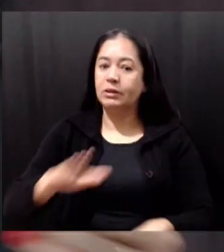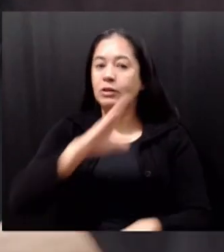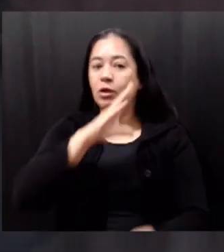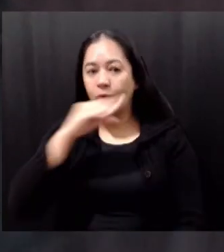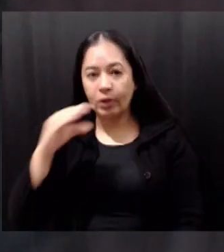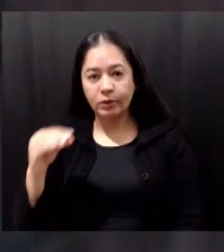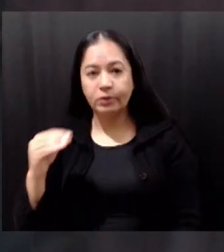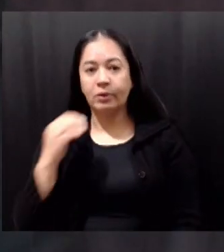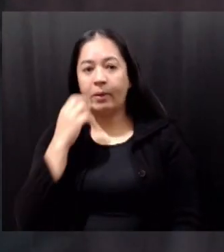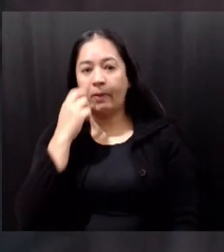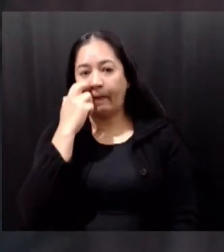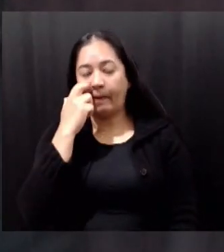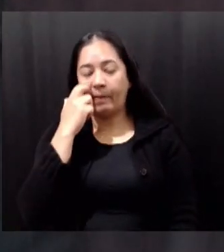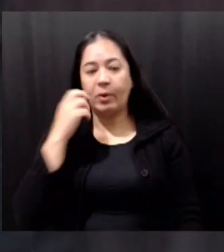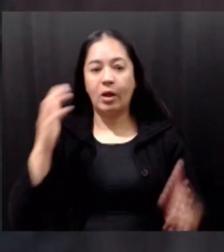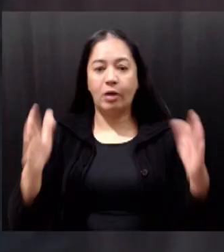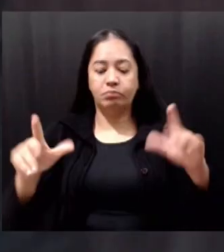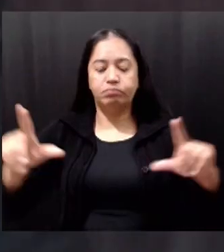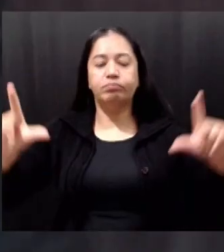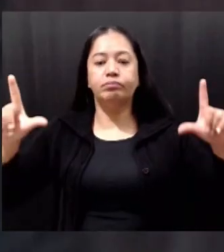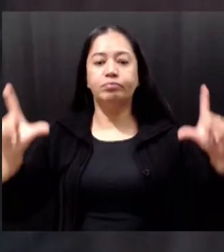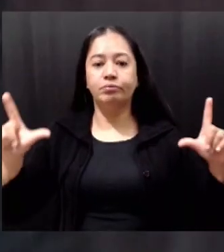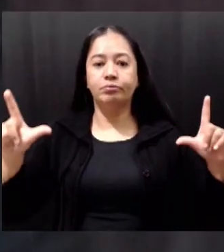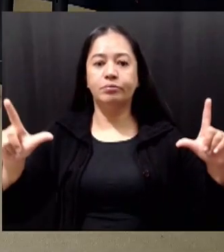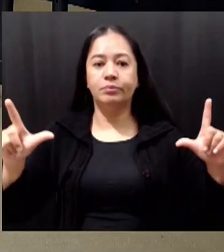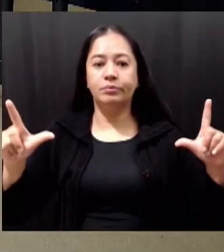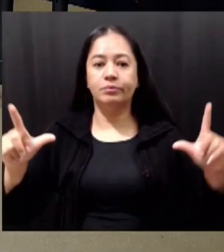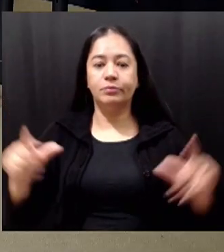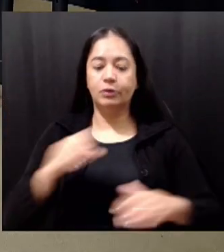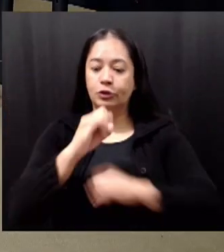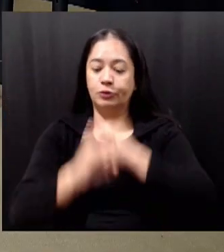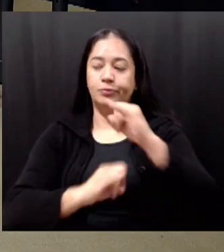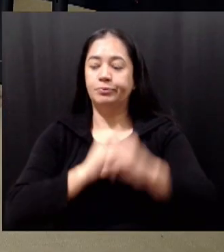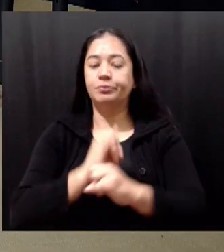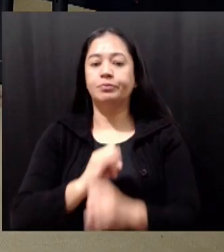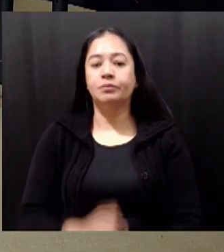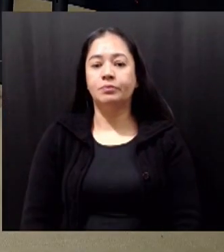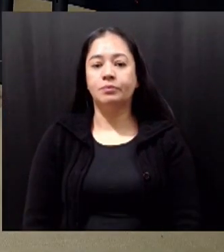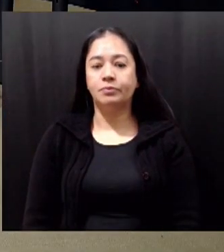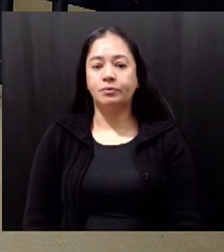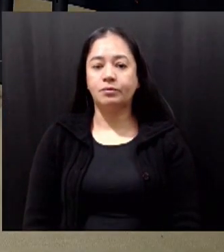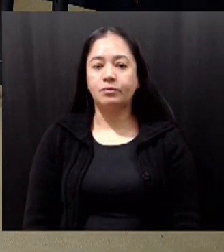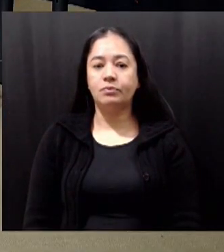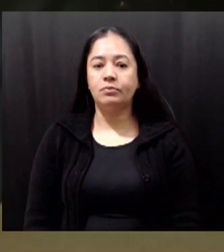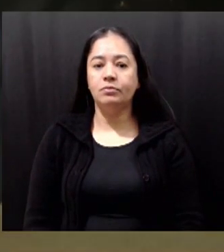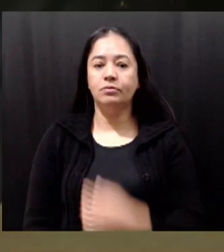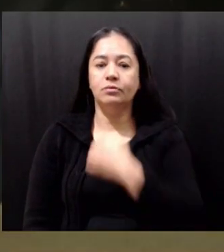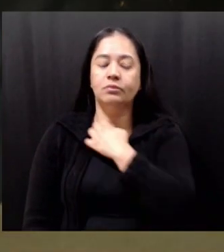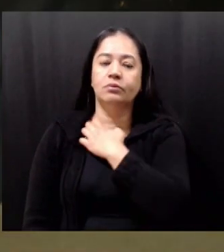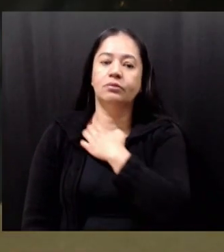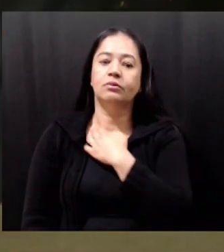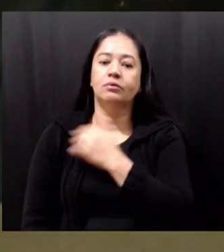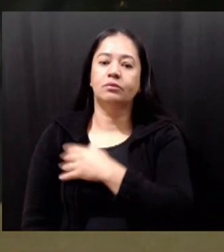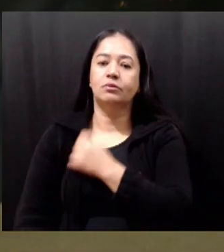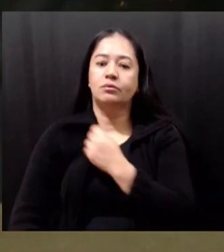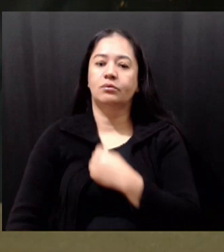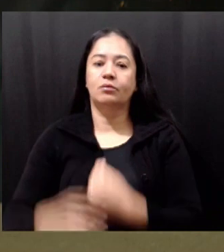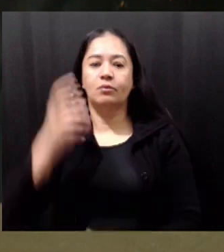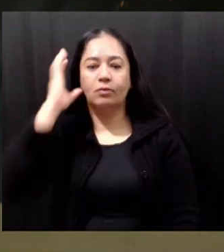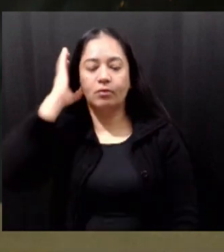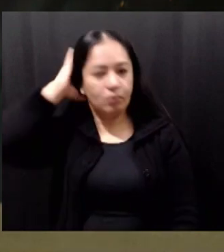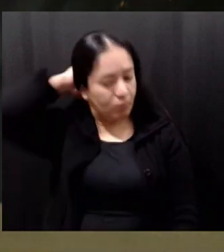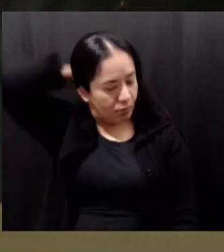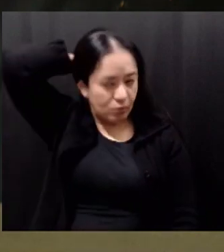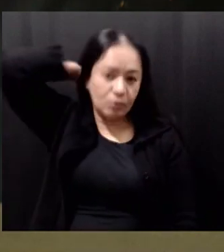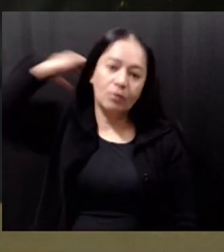nessa exposição digital para eles. É importante a gente salientar, às vezes o pai faz